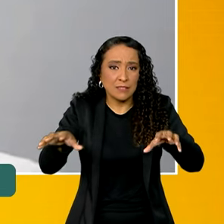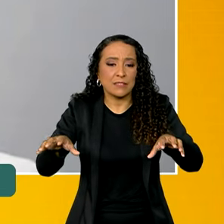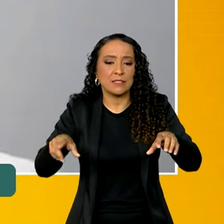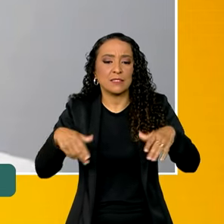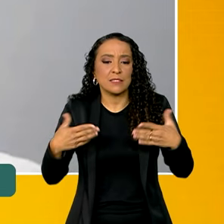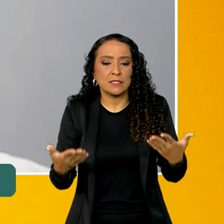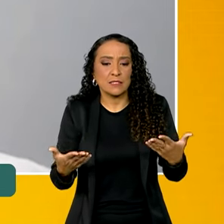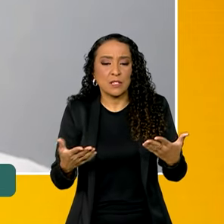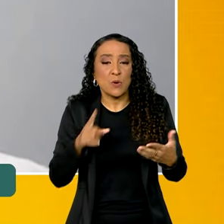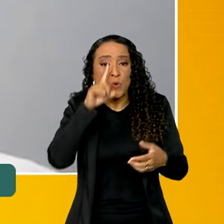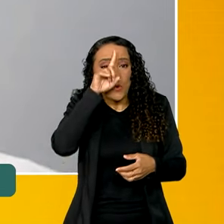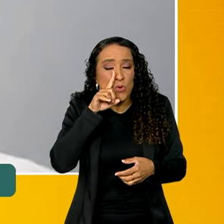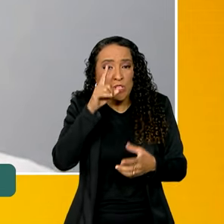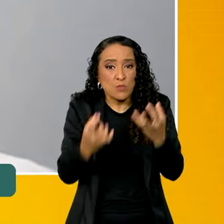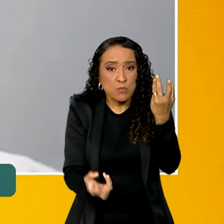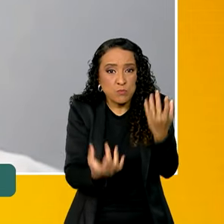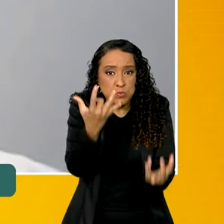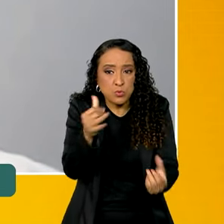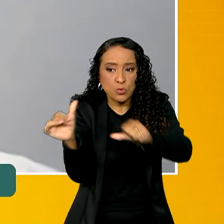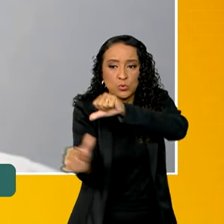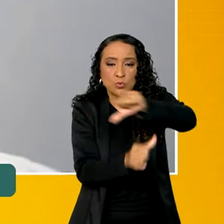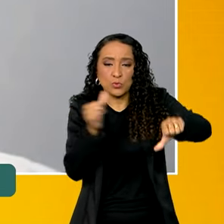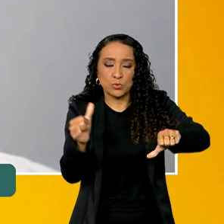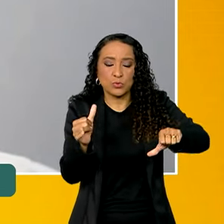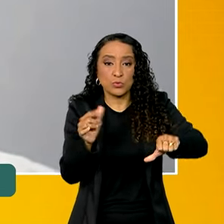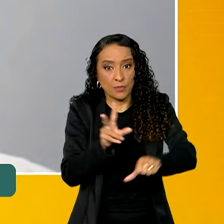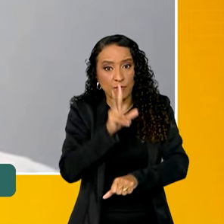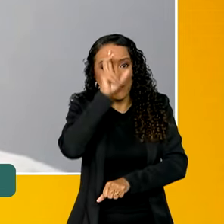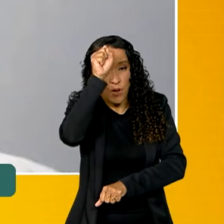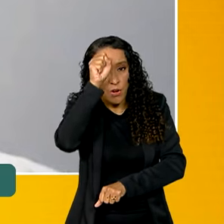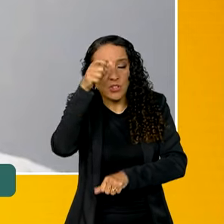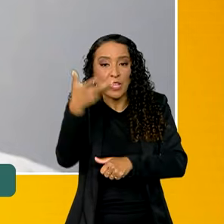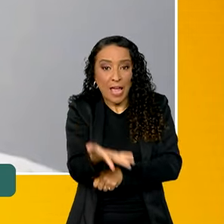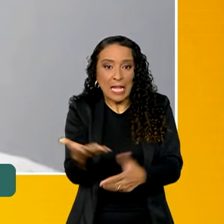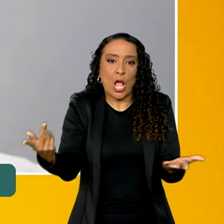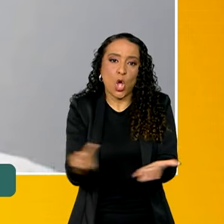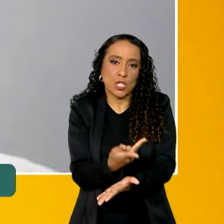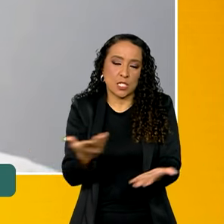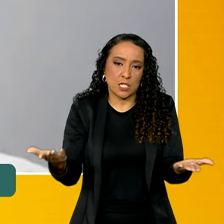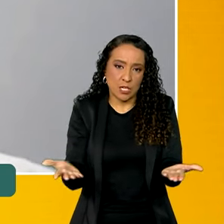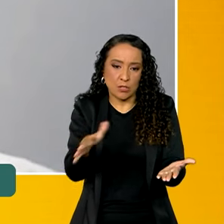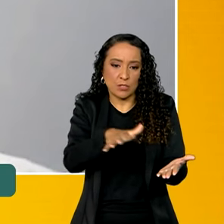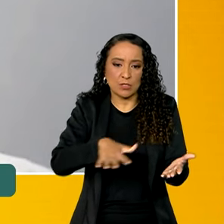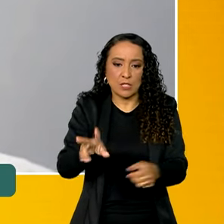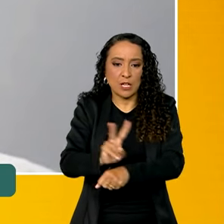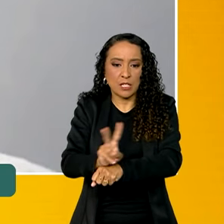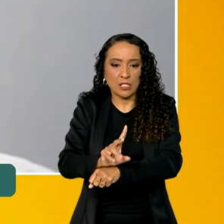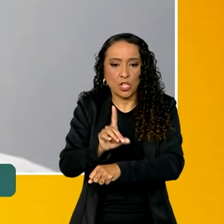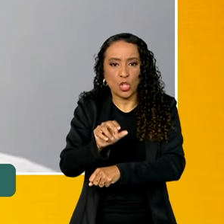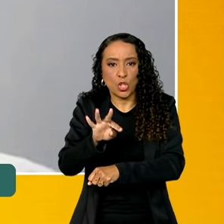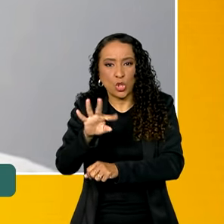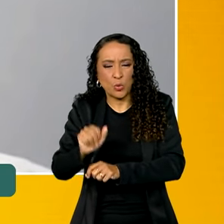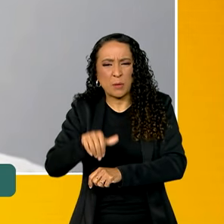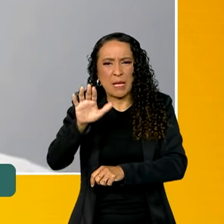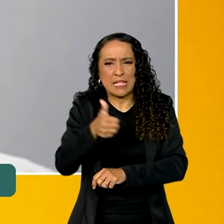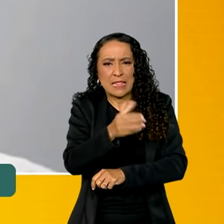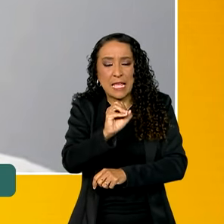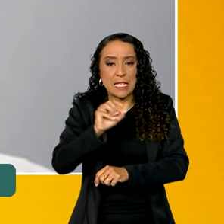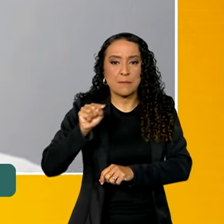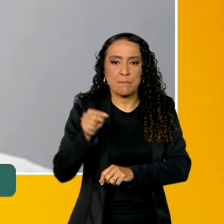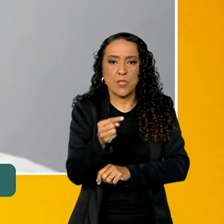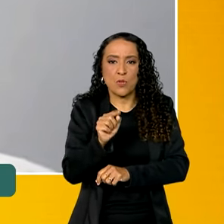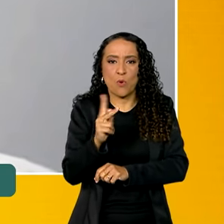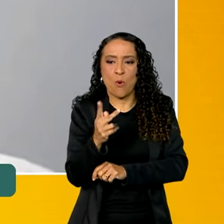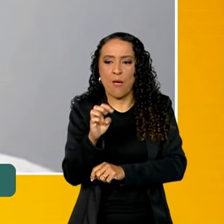o risco de incêndio e as alterações são muito intensas. É o que está acontecendo na Reserva Duque, que é uma área de 10 mil